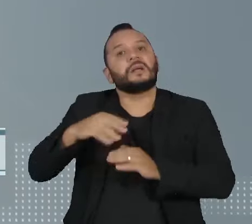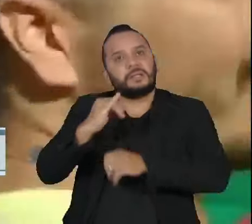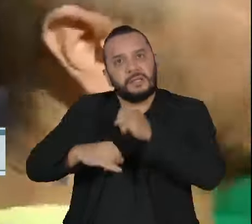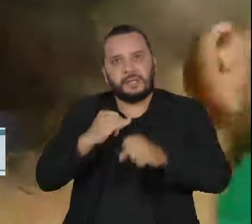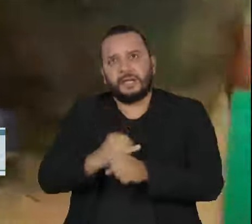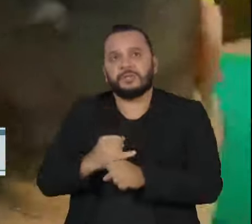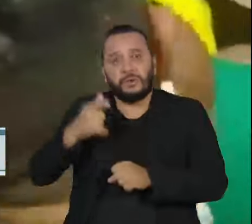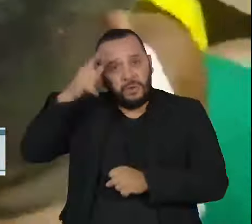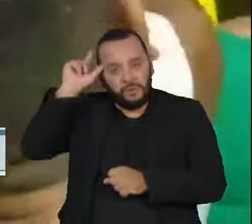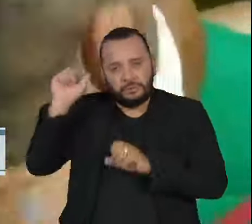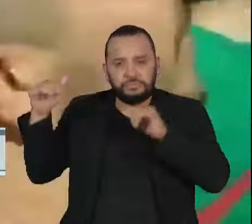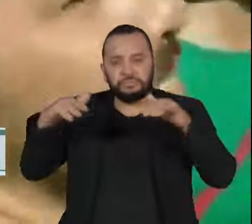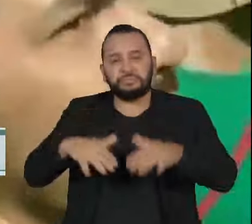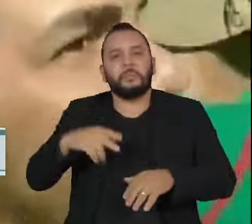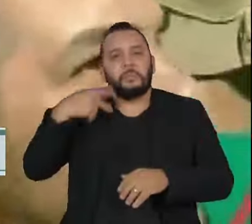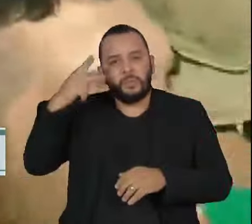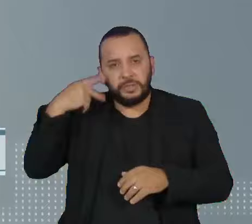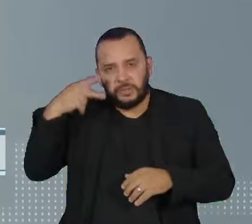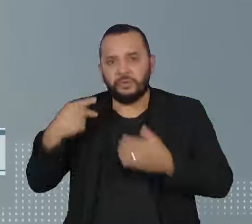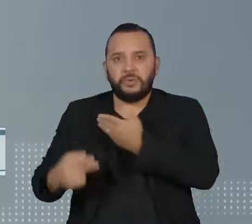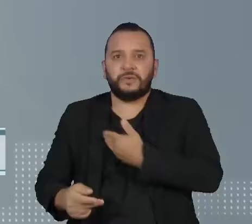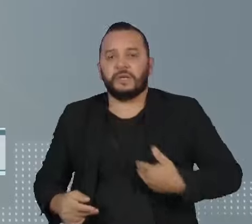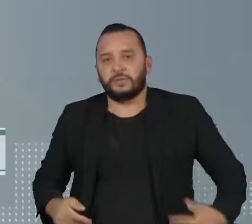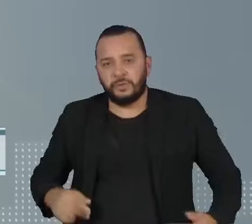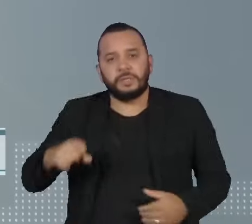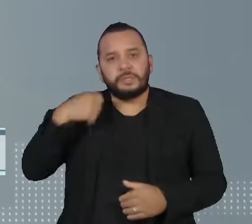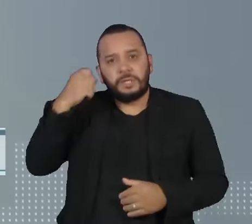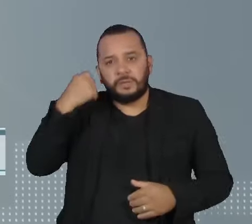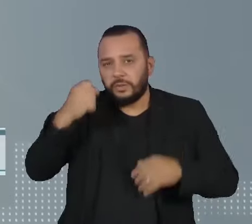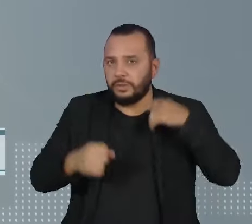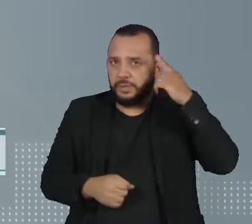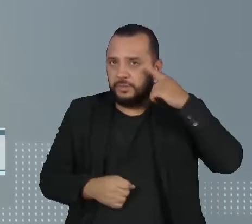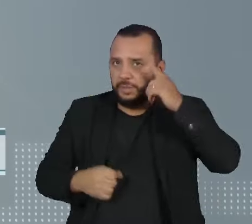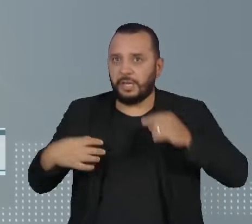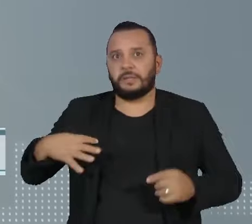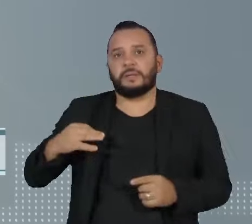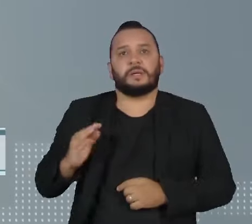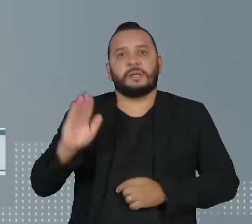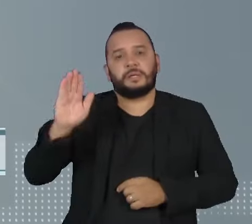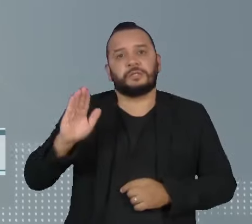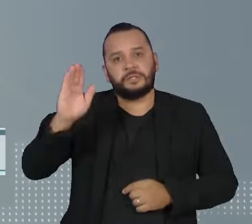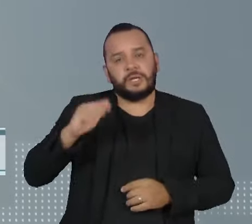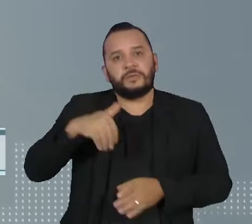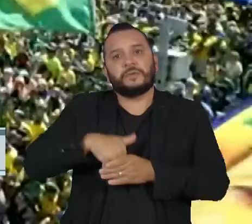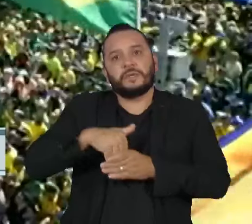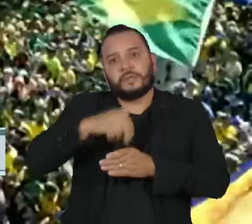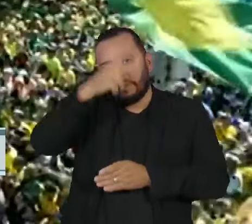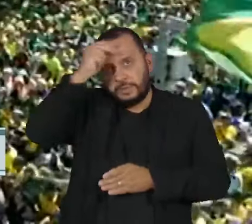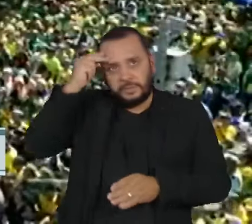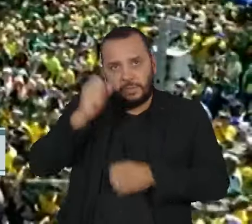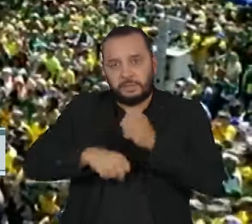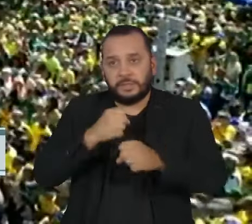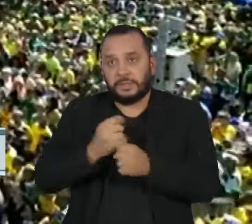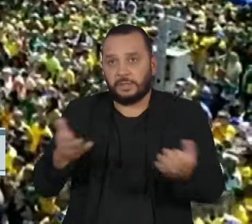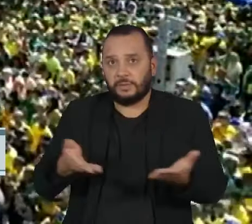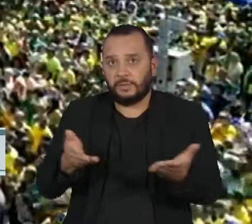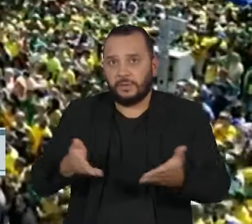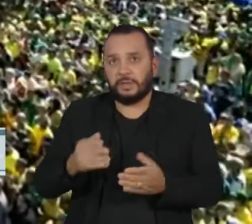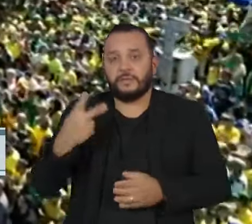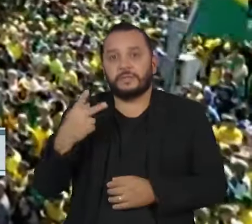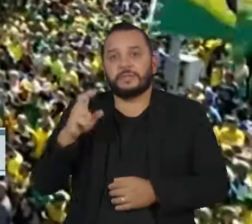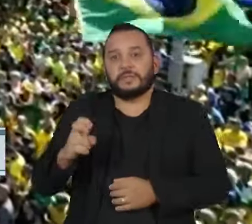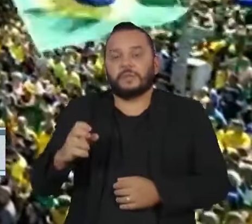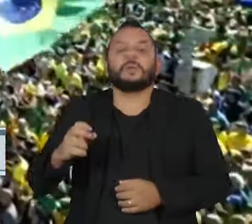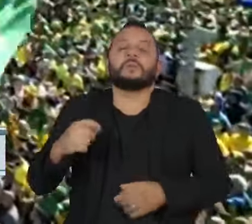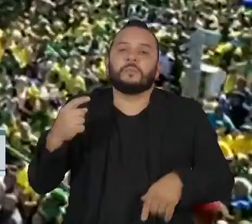entre governadores, senadores e deputados, além de pré-candidatos às eleições municipais deste ano. 25